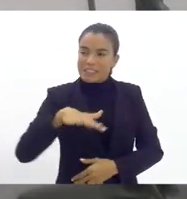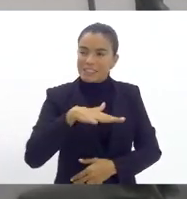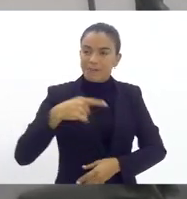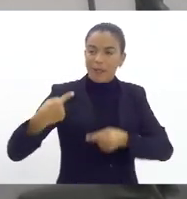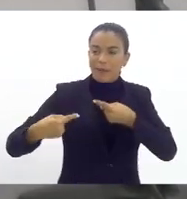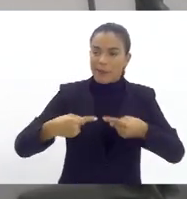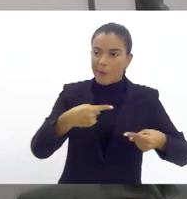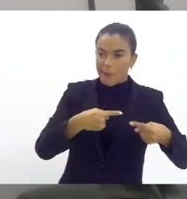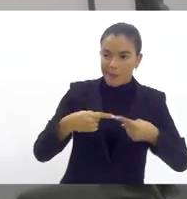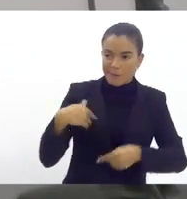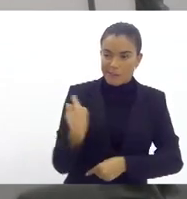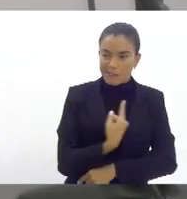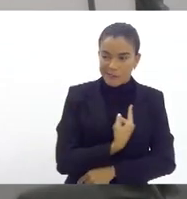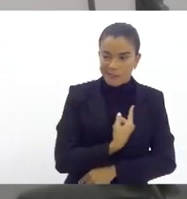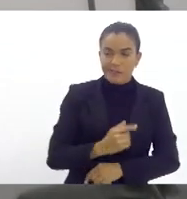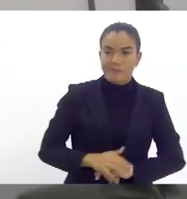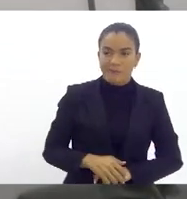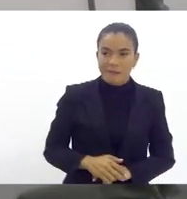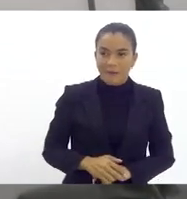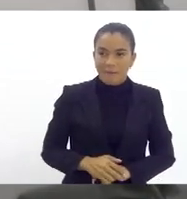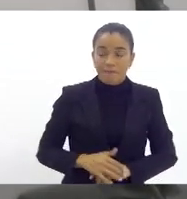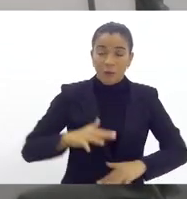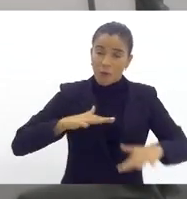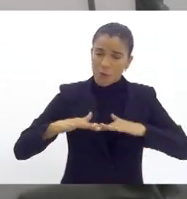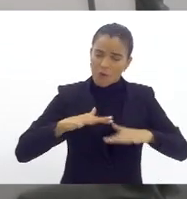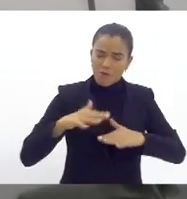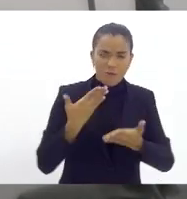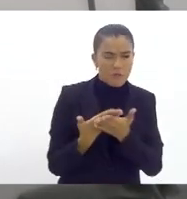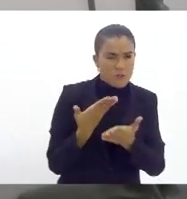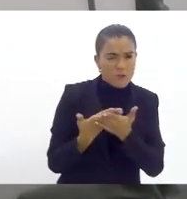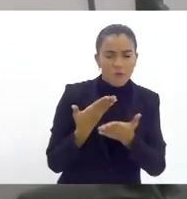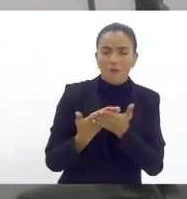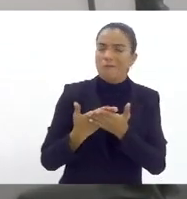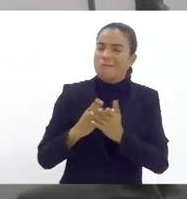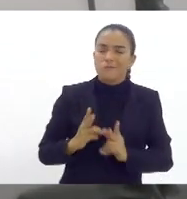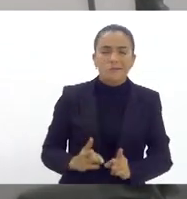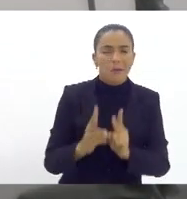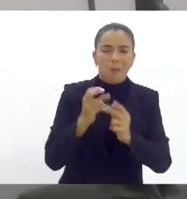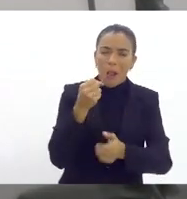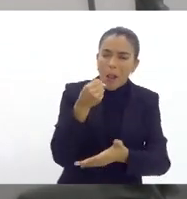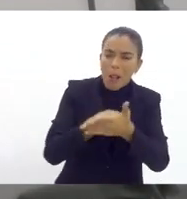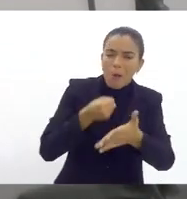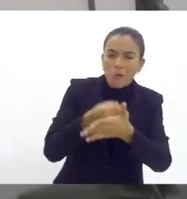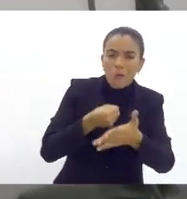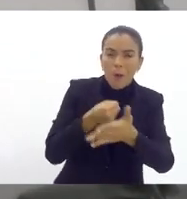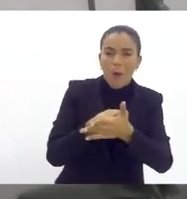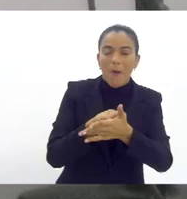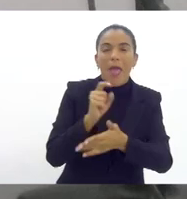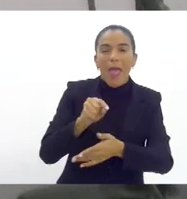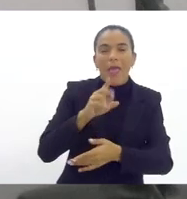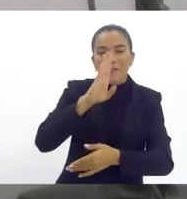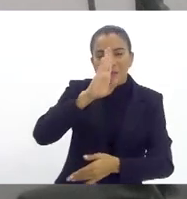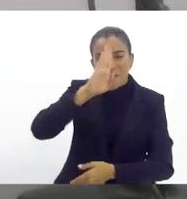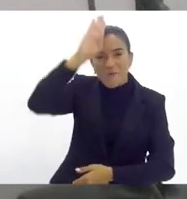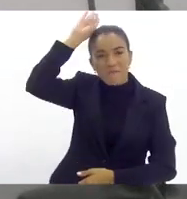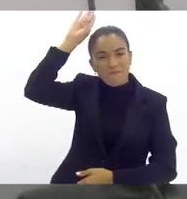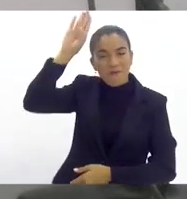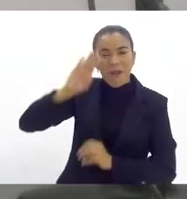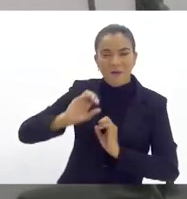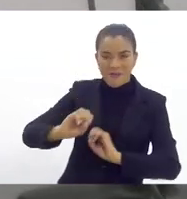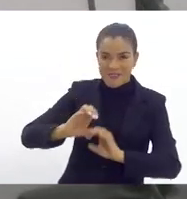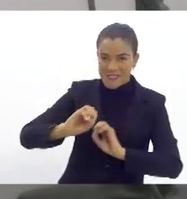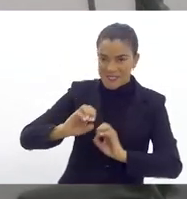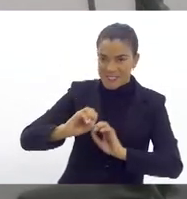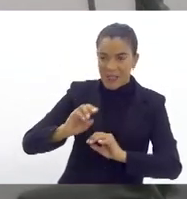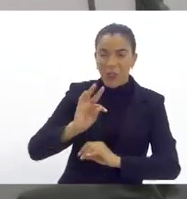a gente bem o movimento estudantil sempre lutou né contra os tubarões de ensino que são essas grandes